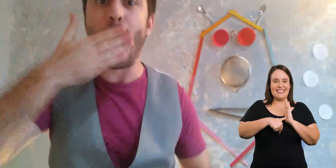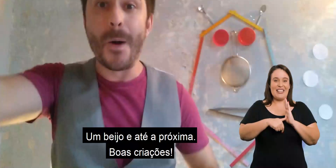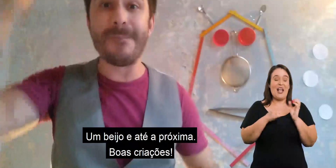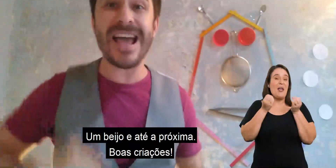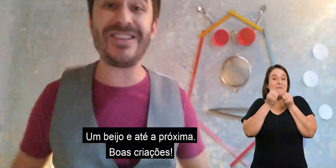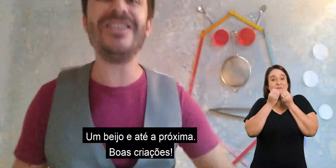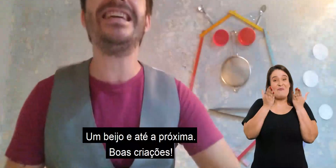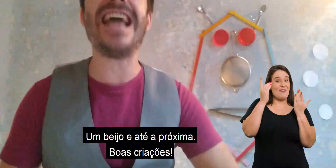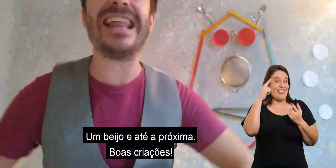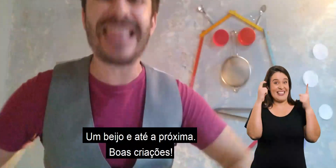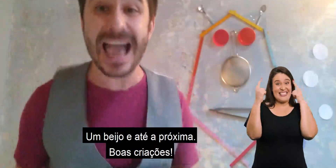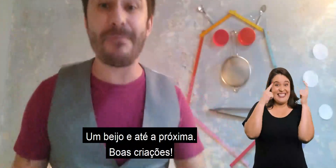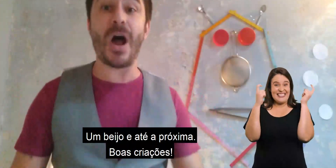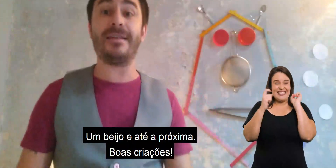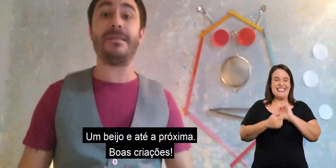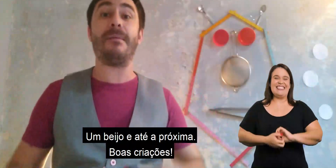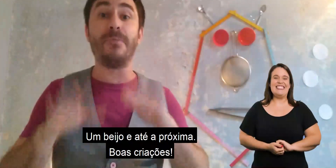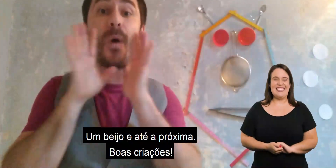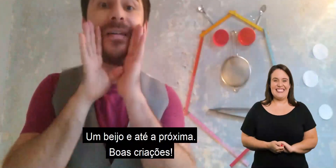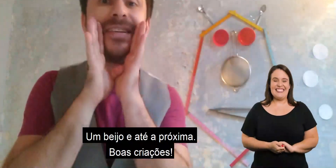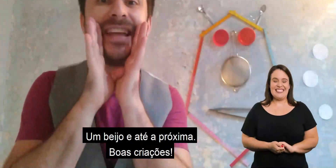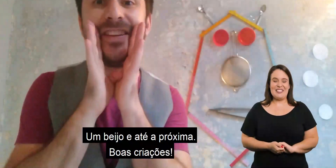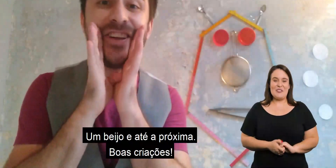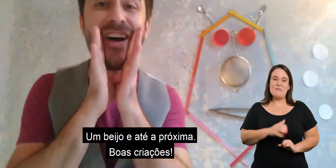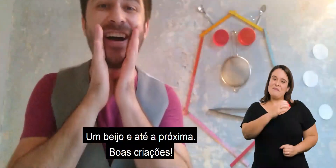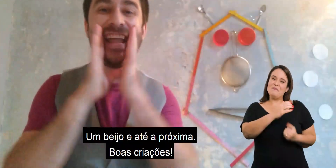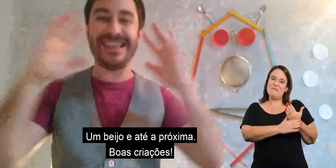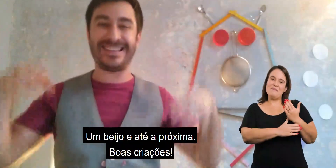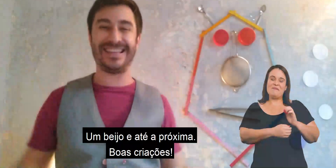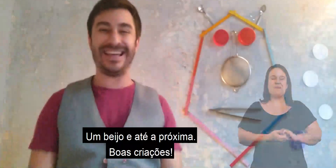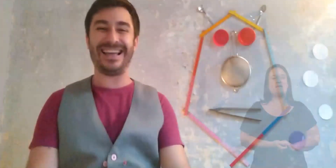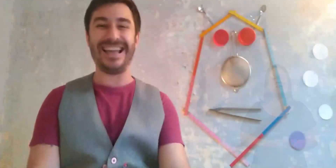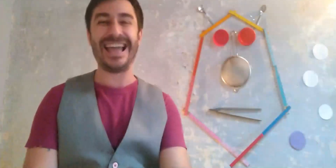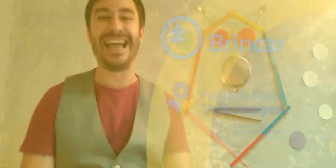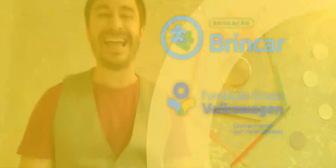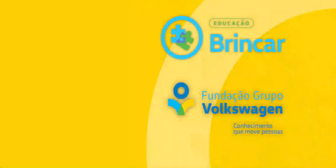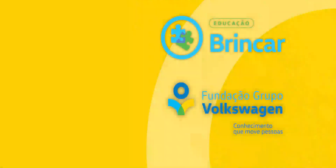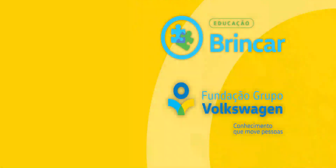tá bom? Um beijo e até a próxima. Boas criações!